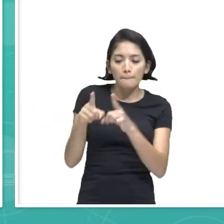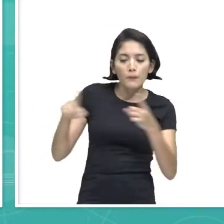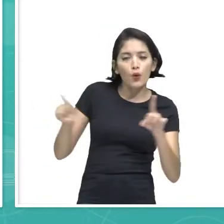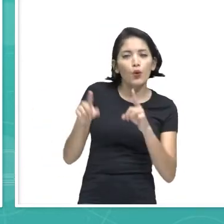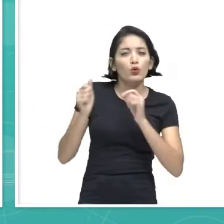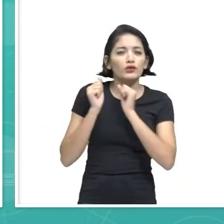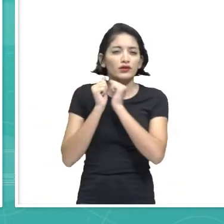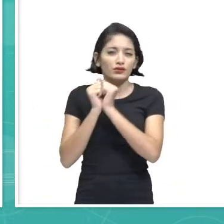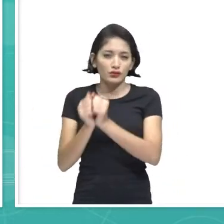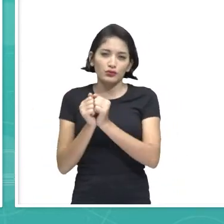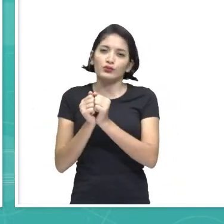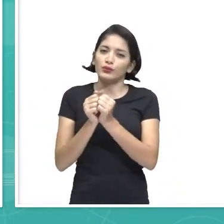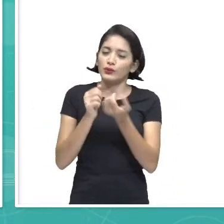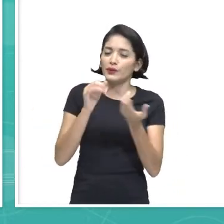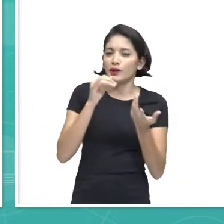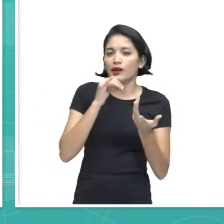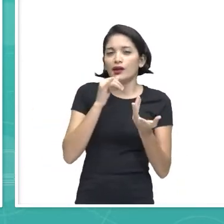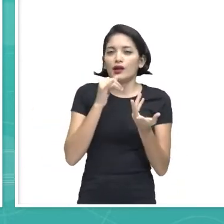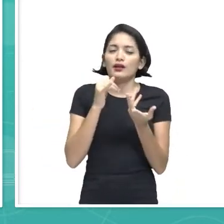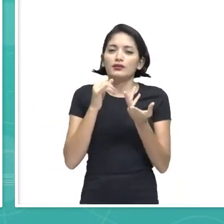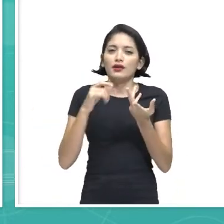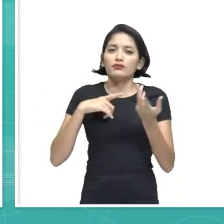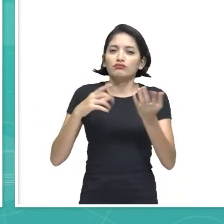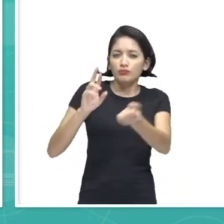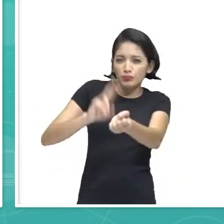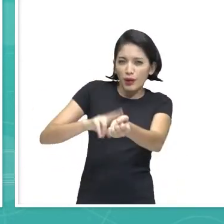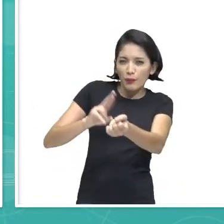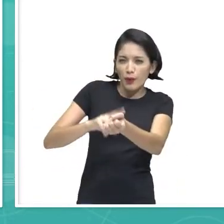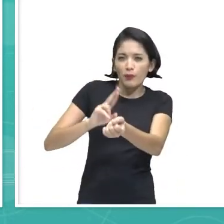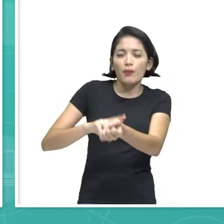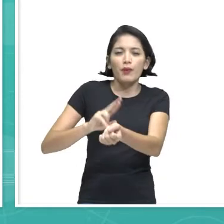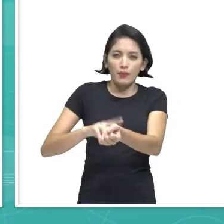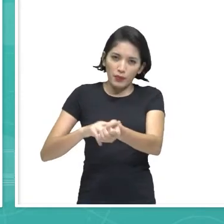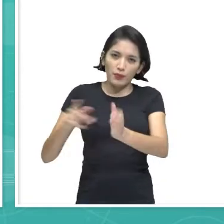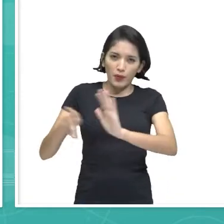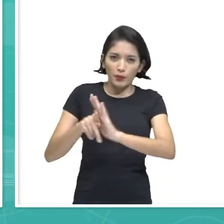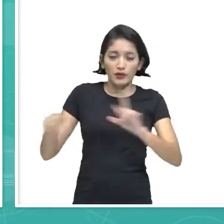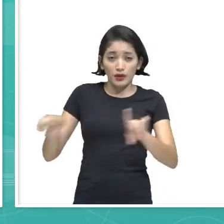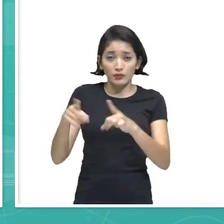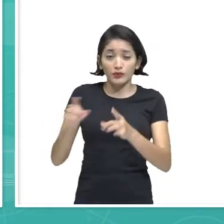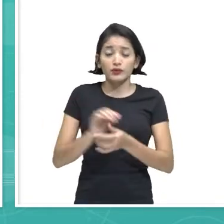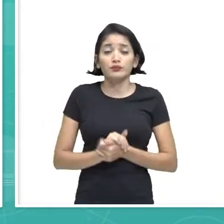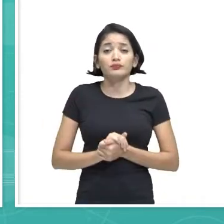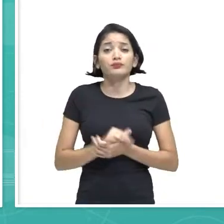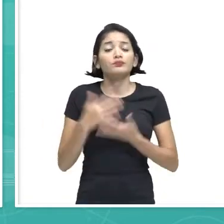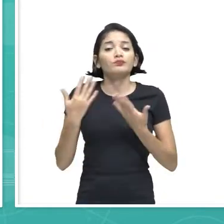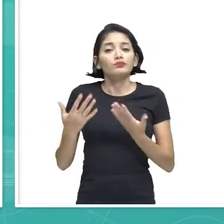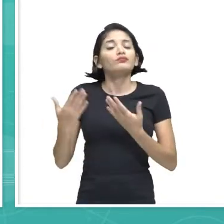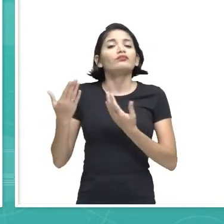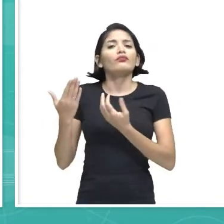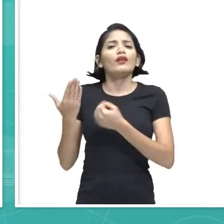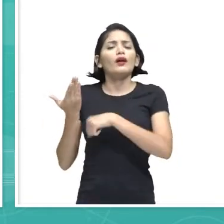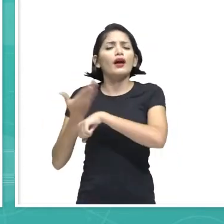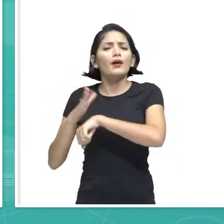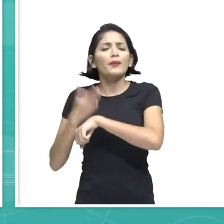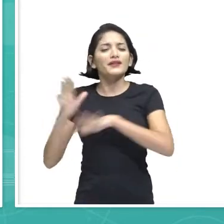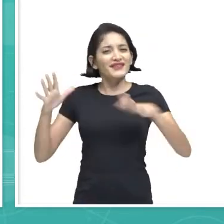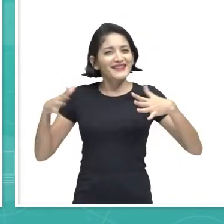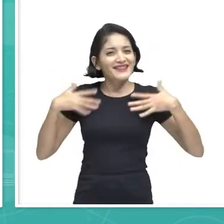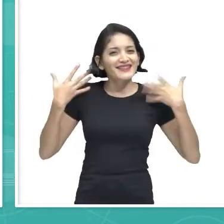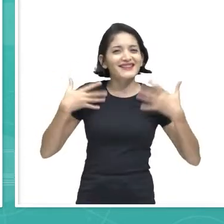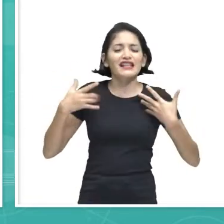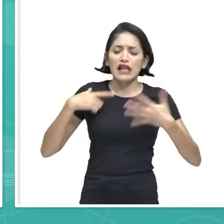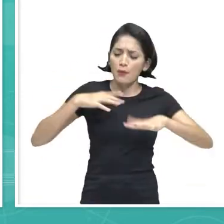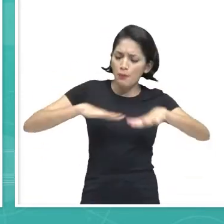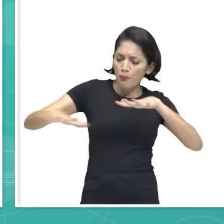Ou seja, já vem dar aí o ritmo para a pessoa, tá? É uma atividade intensa, alegre, com